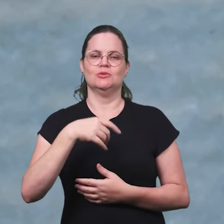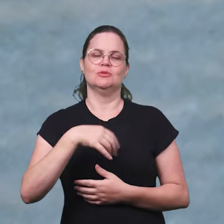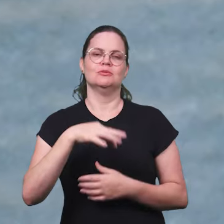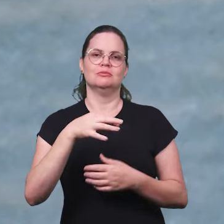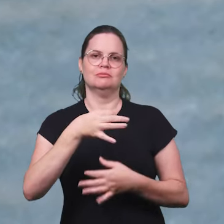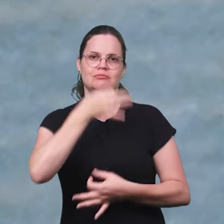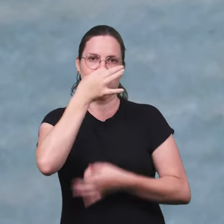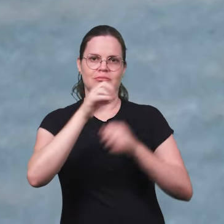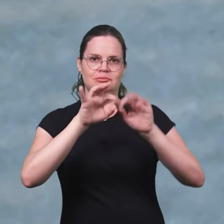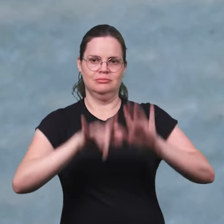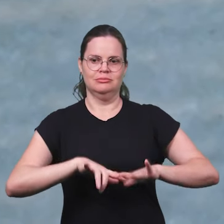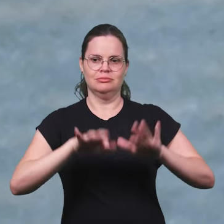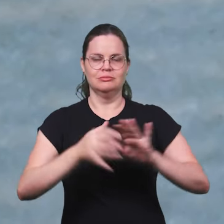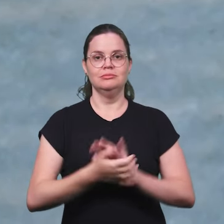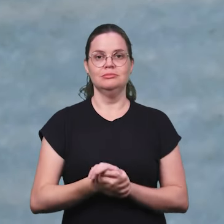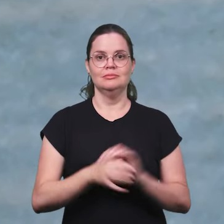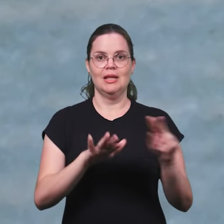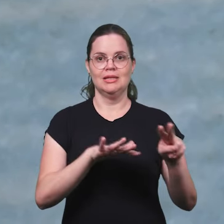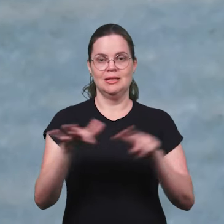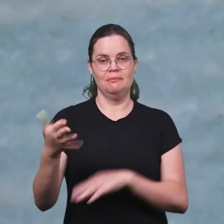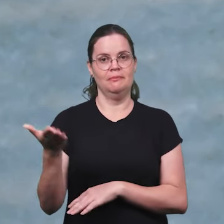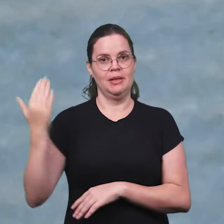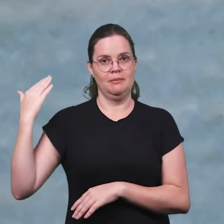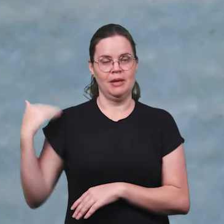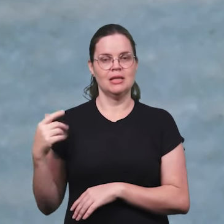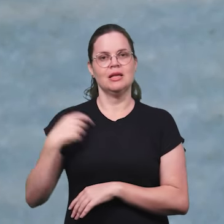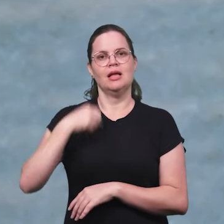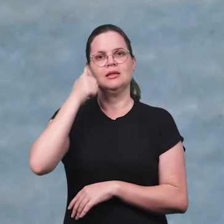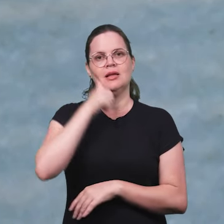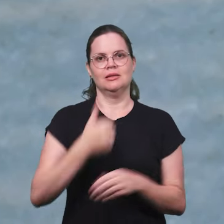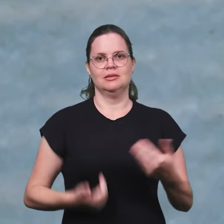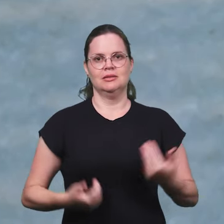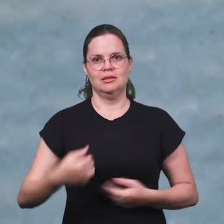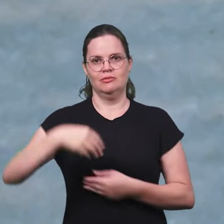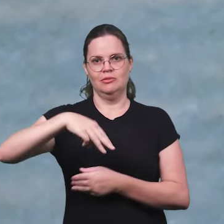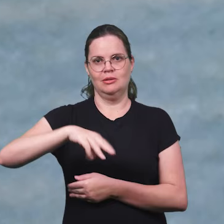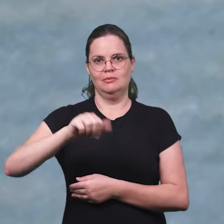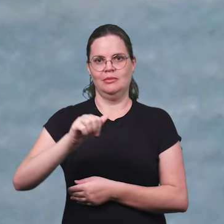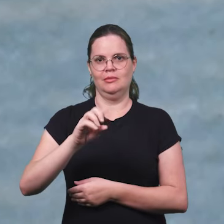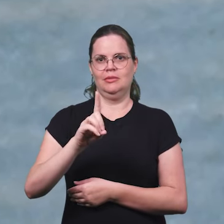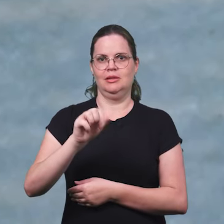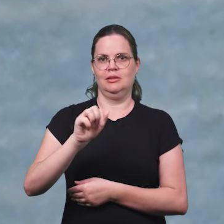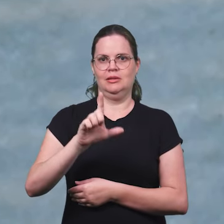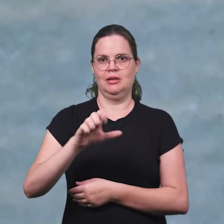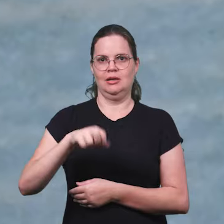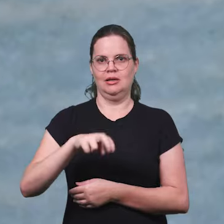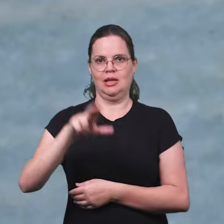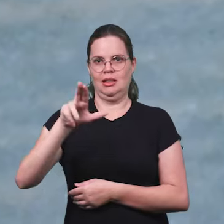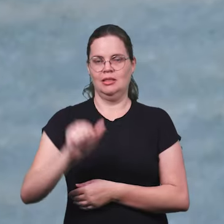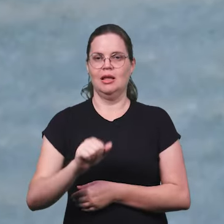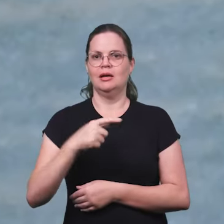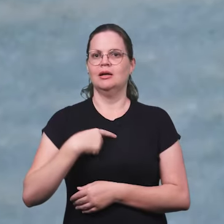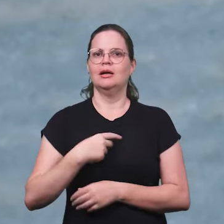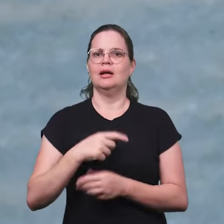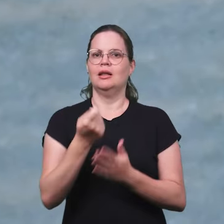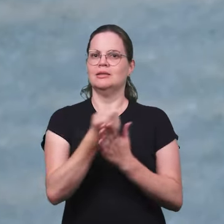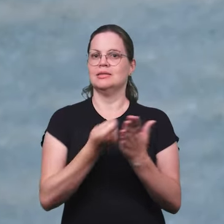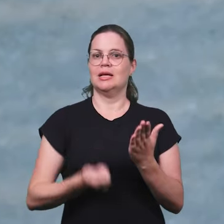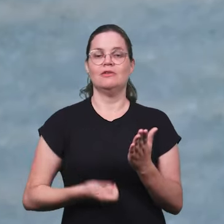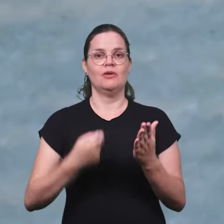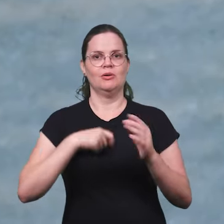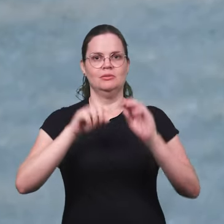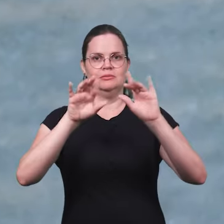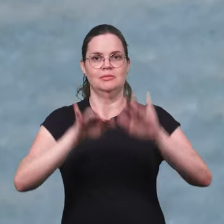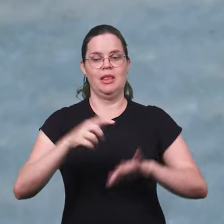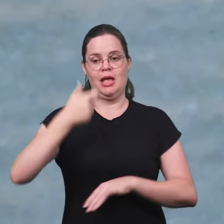semana passada, a nossa irmã Madalena Furtado, ela escreveu o seguinte: eu tenho